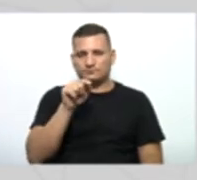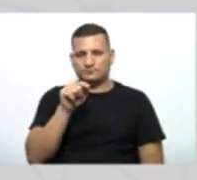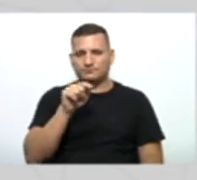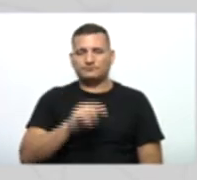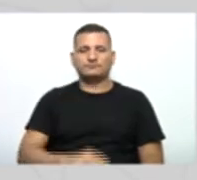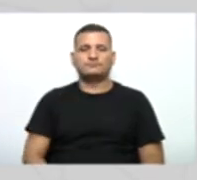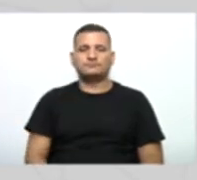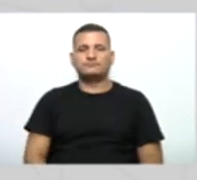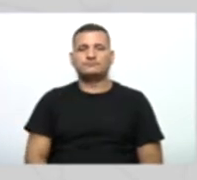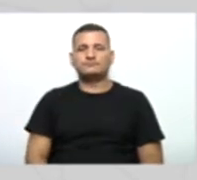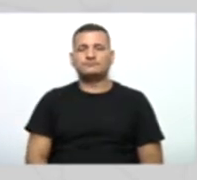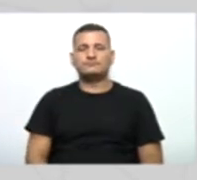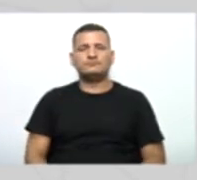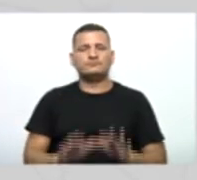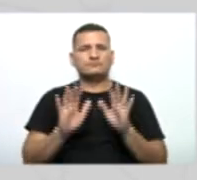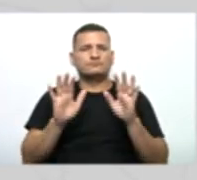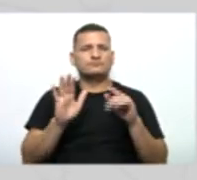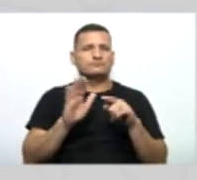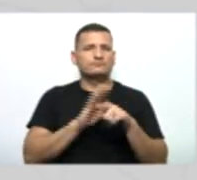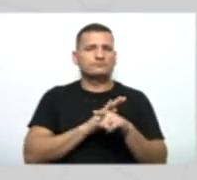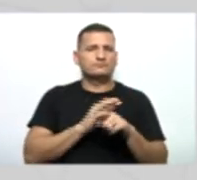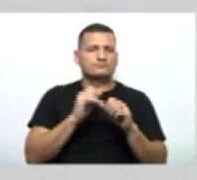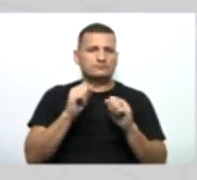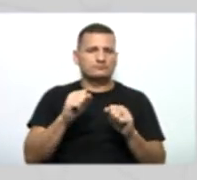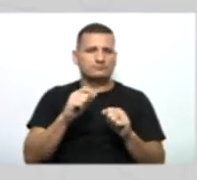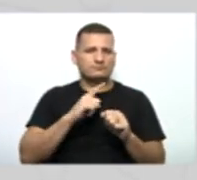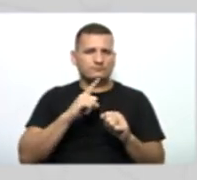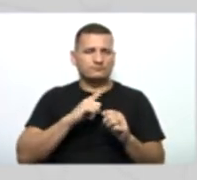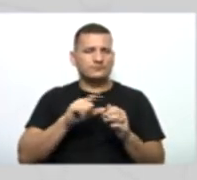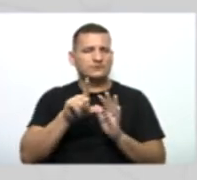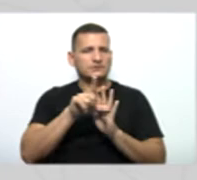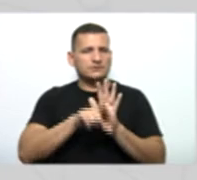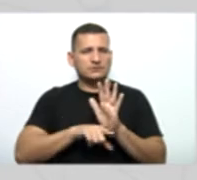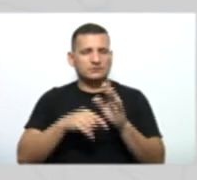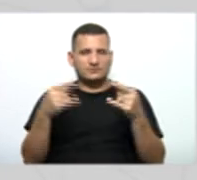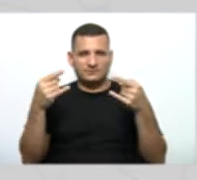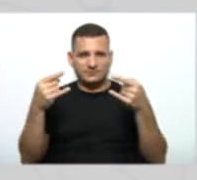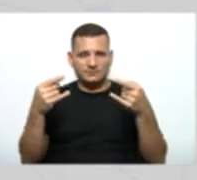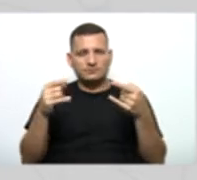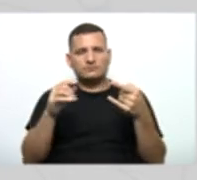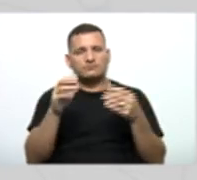professor, eu posso ter uma lista com números